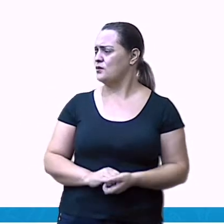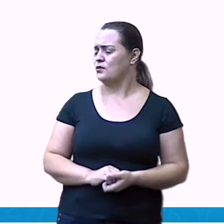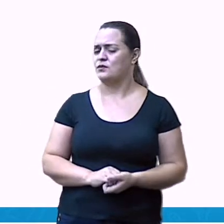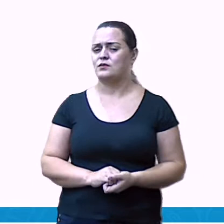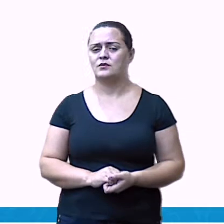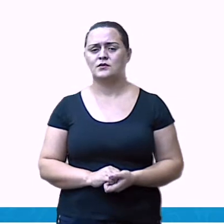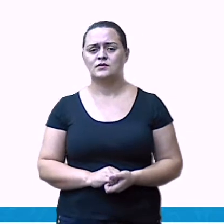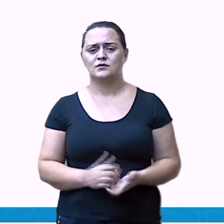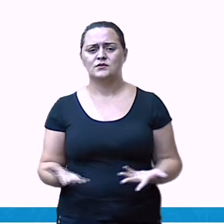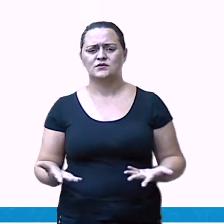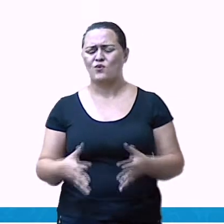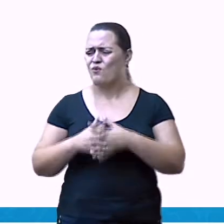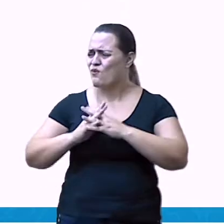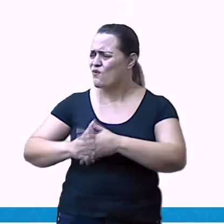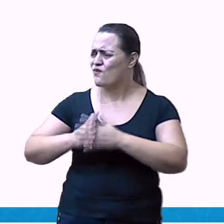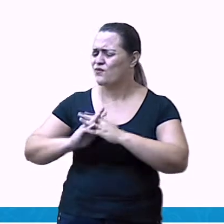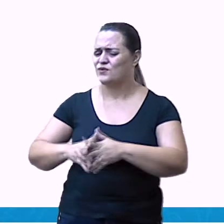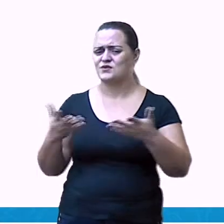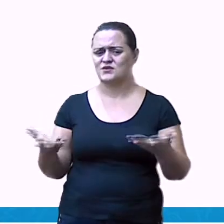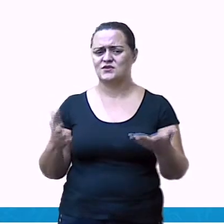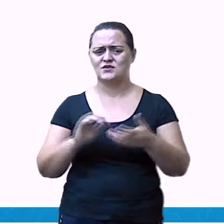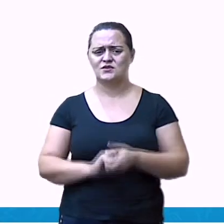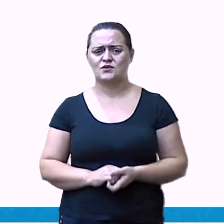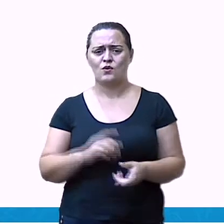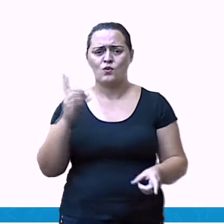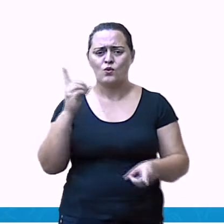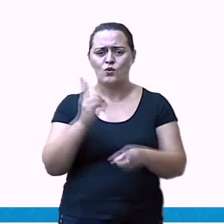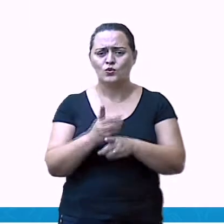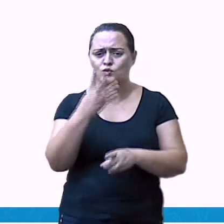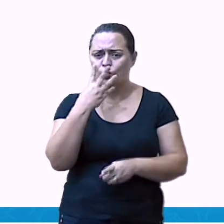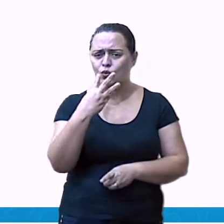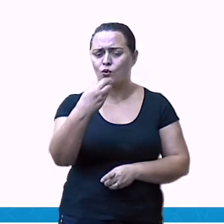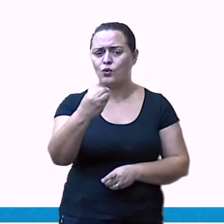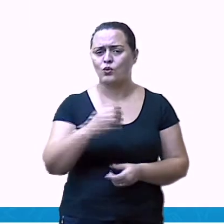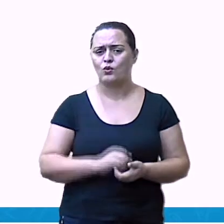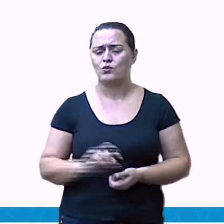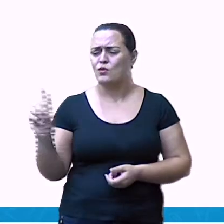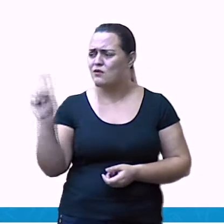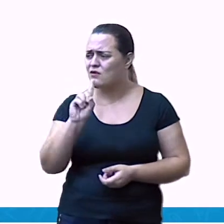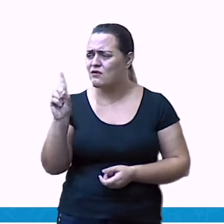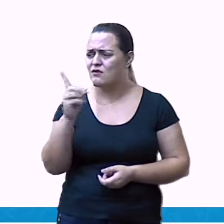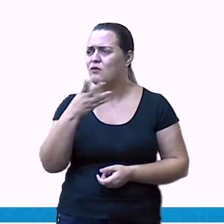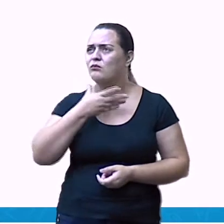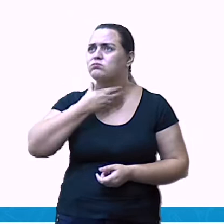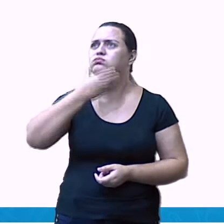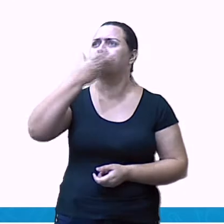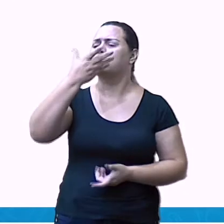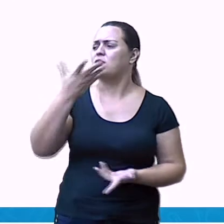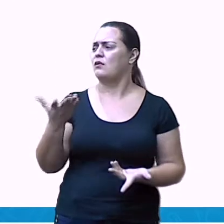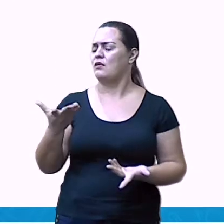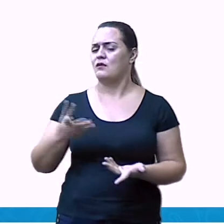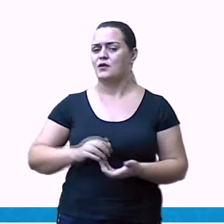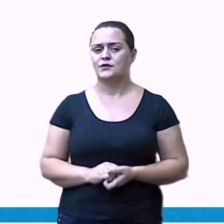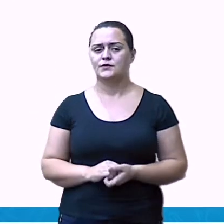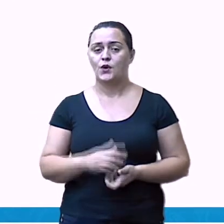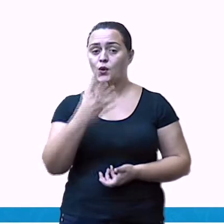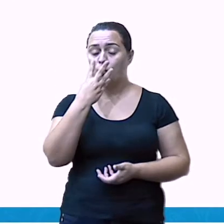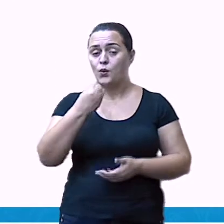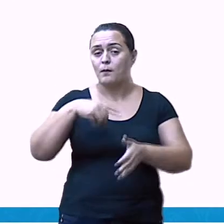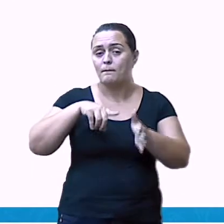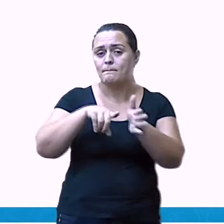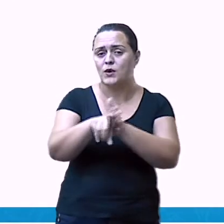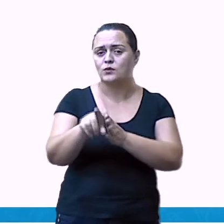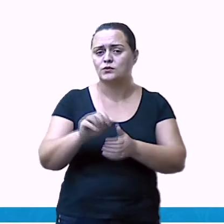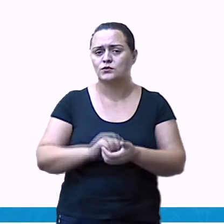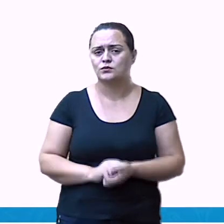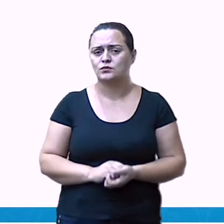vermelho. Que confusão! Encontrou um lobo, não uma girafa. E o lobo lhe